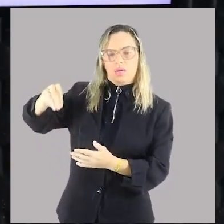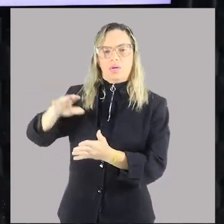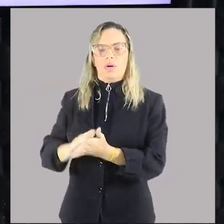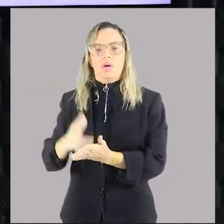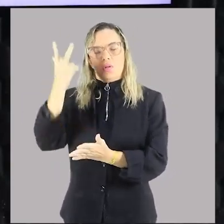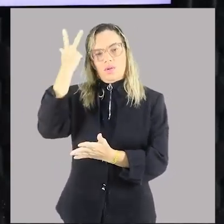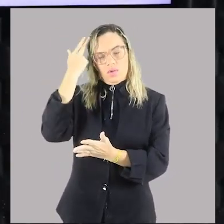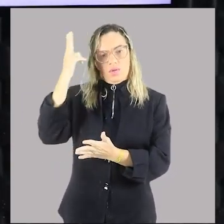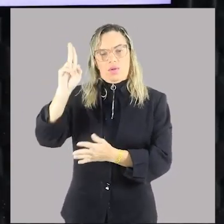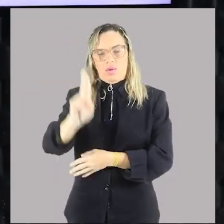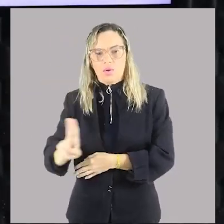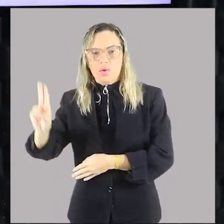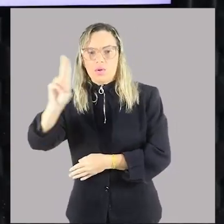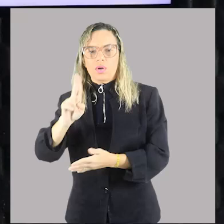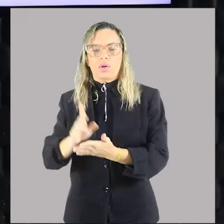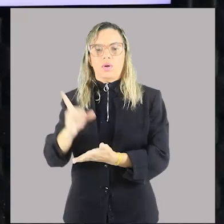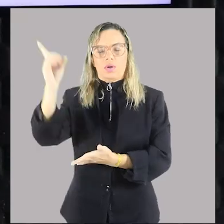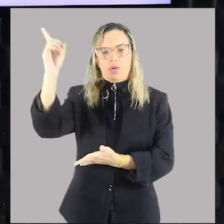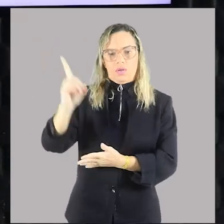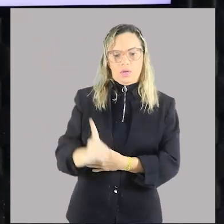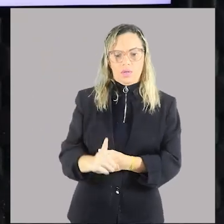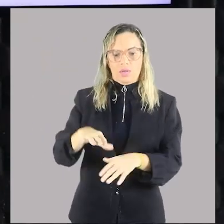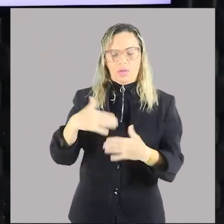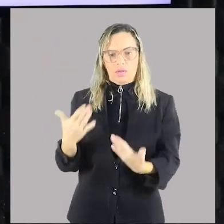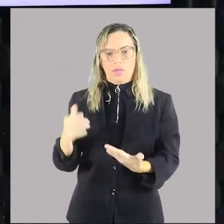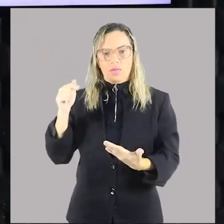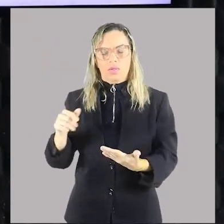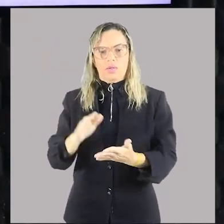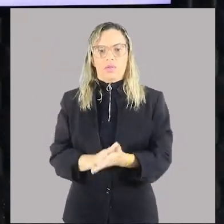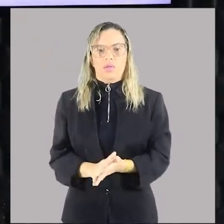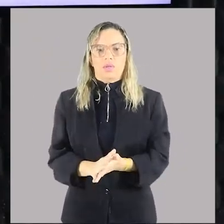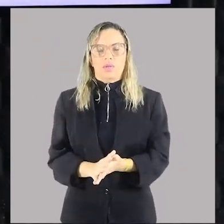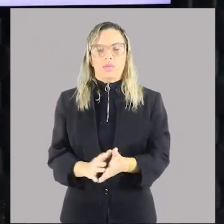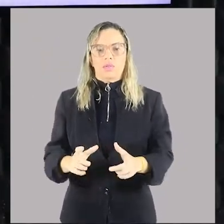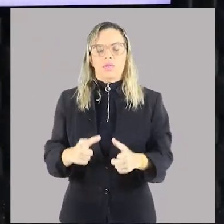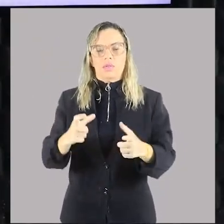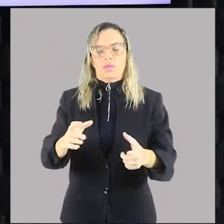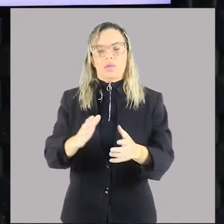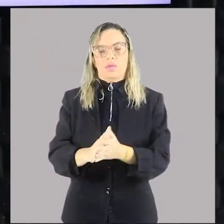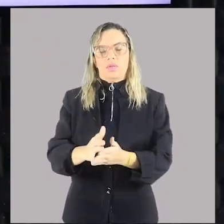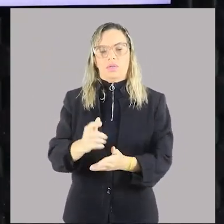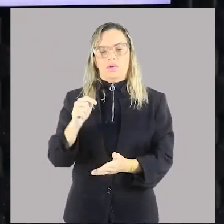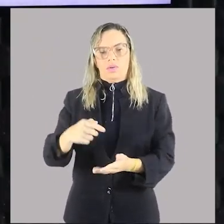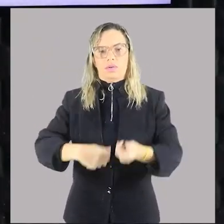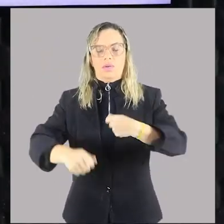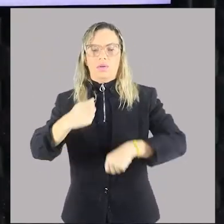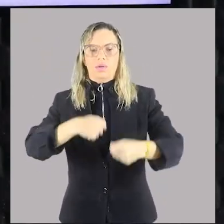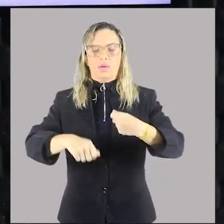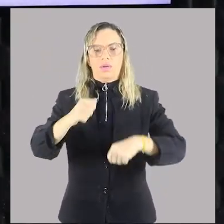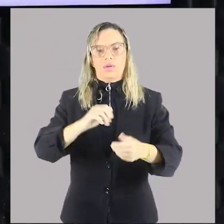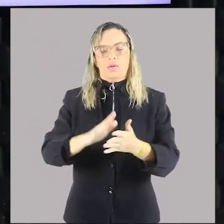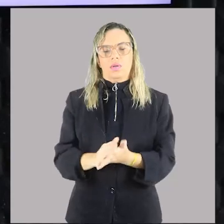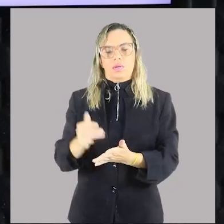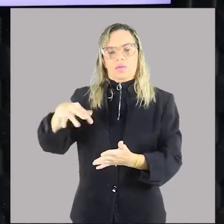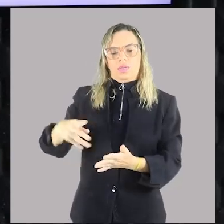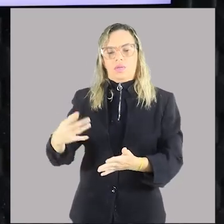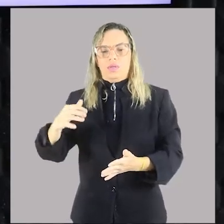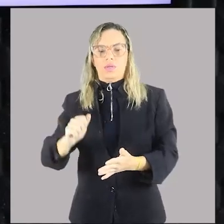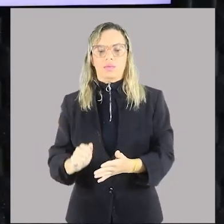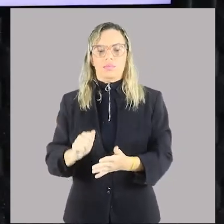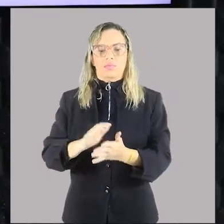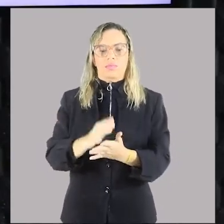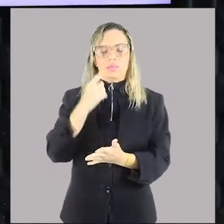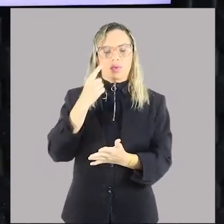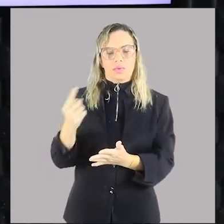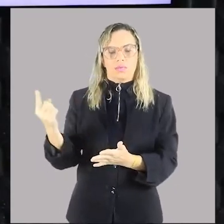comum do uso do dia a dia nas entidades administrativas da administração pública indireta. A